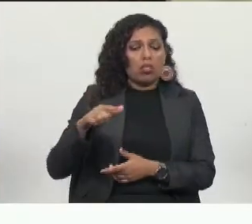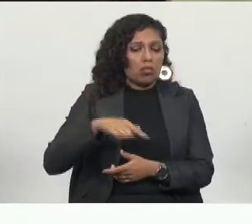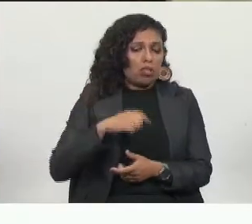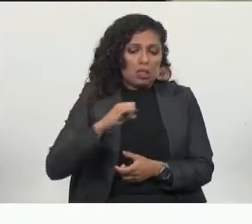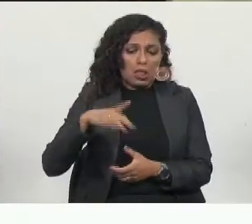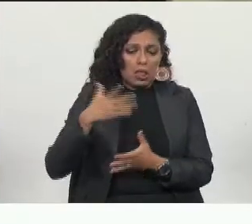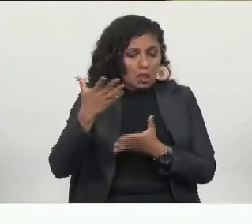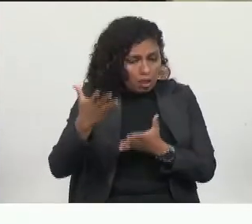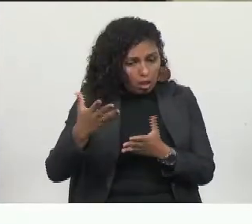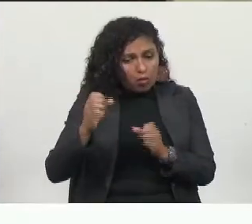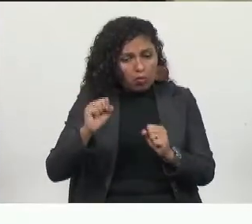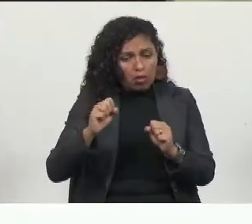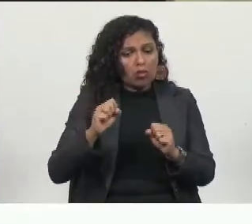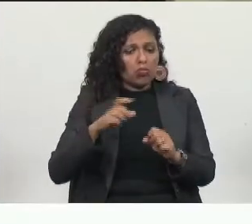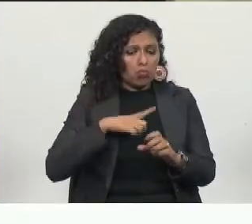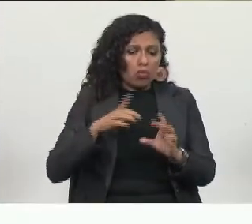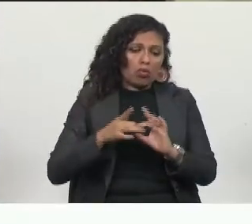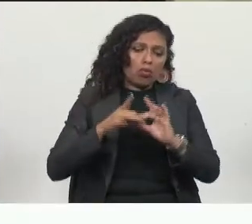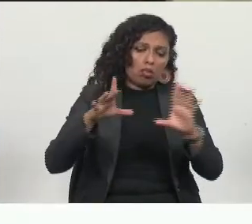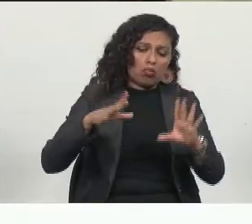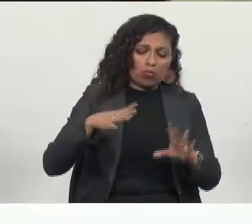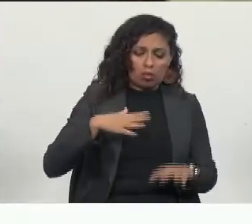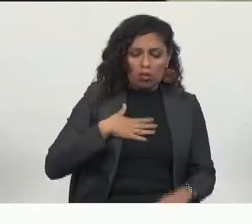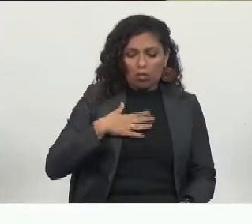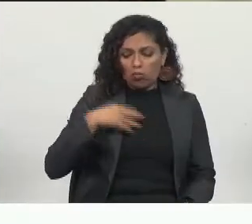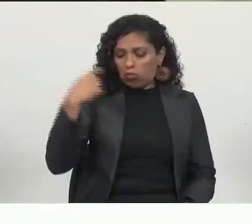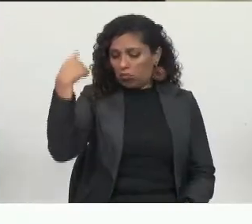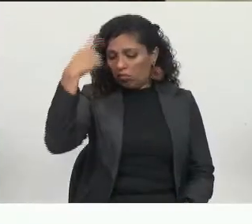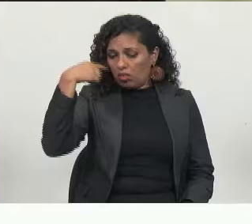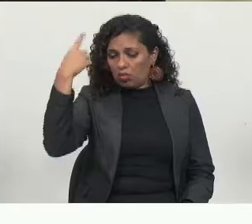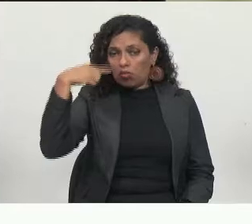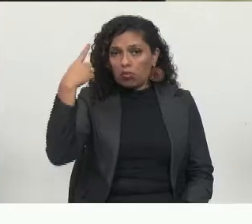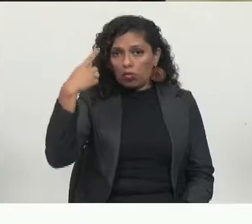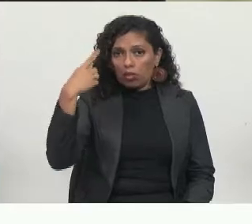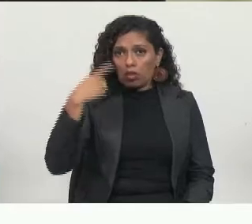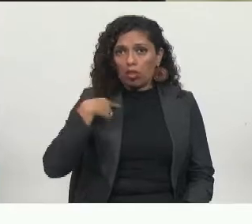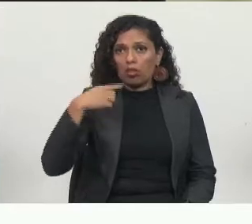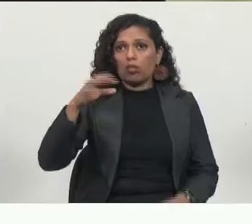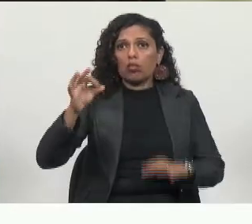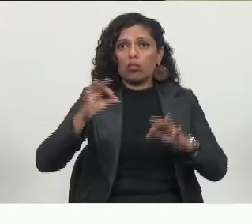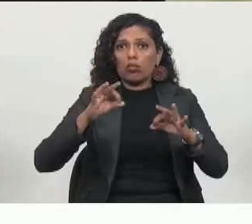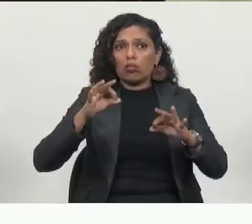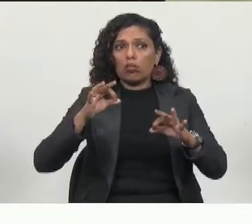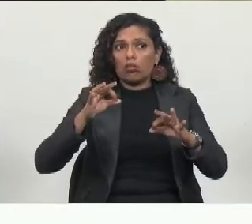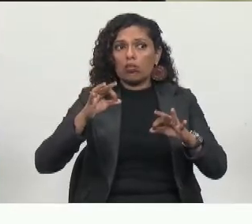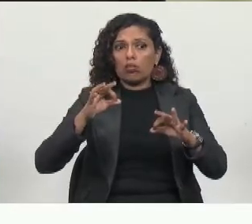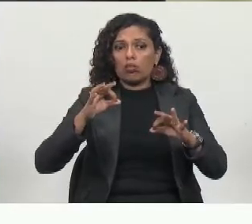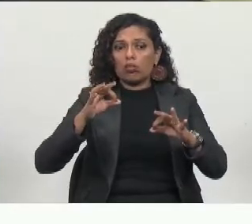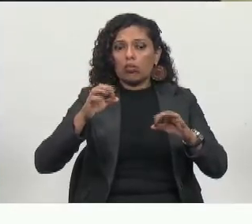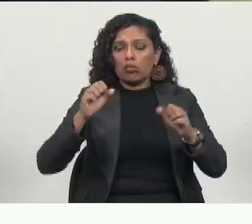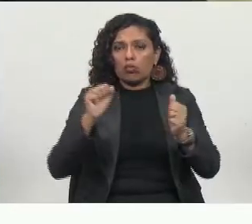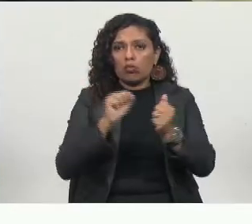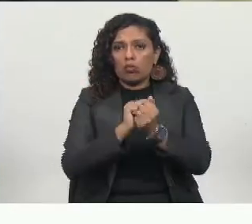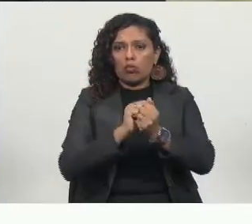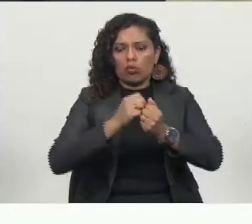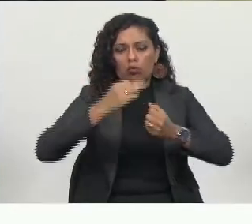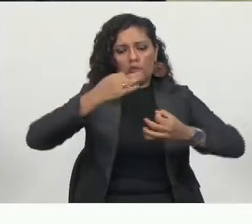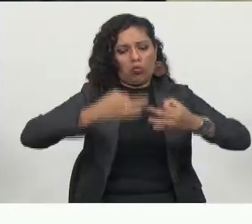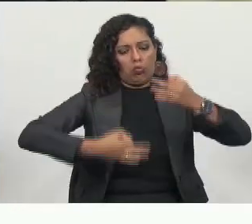deseja. E eu, como advogado, já fiz, inclusive, audiência com o juiz portando arma.